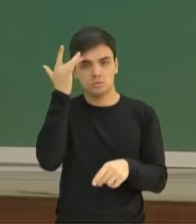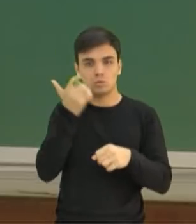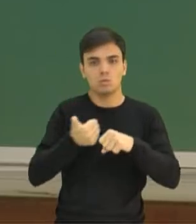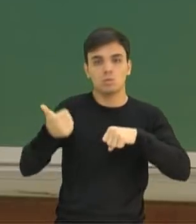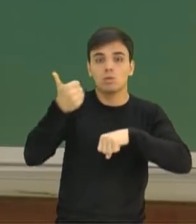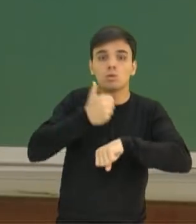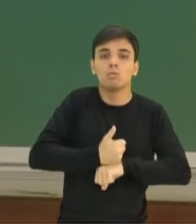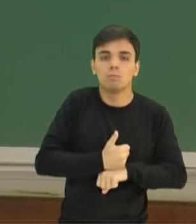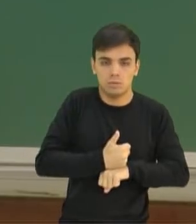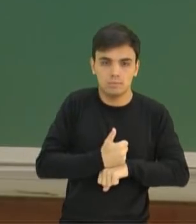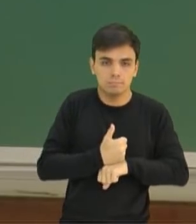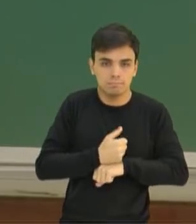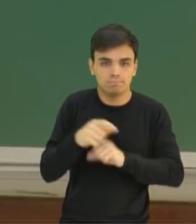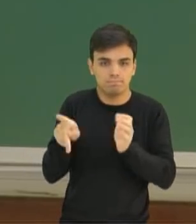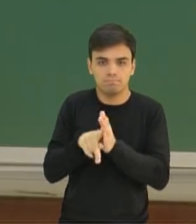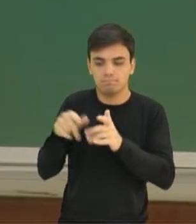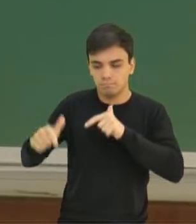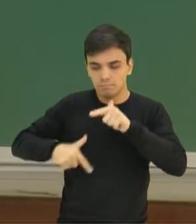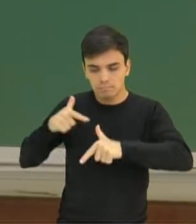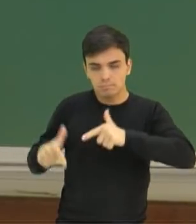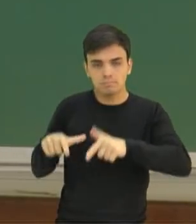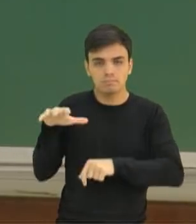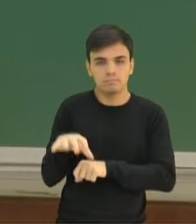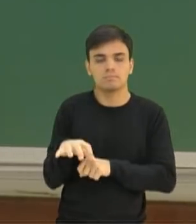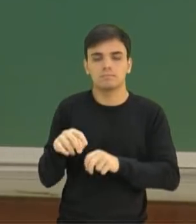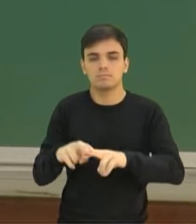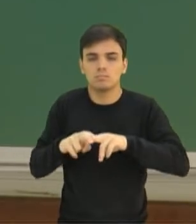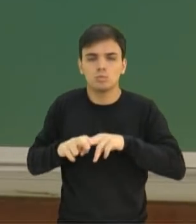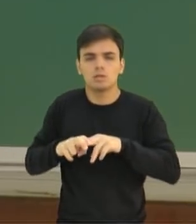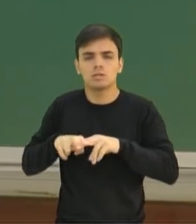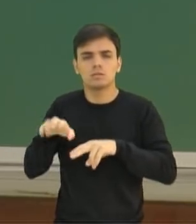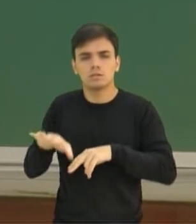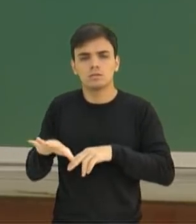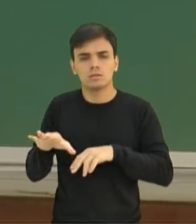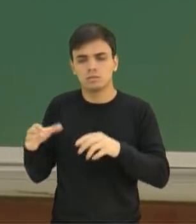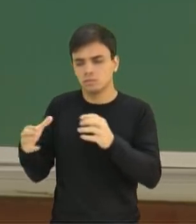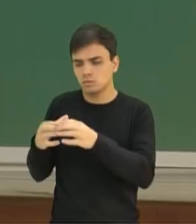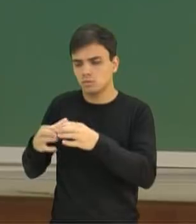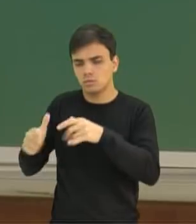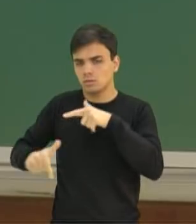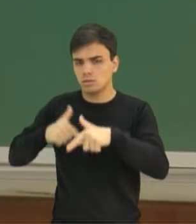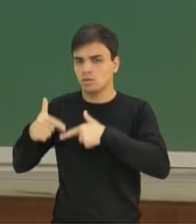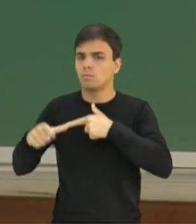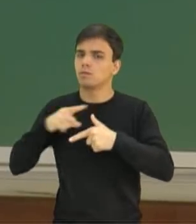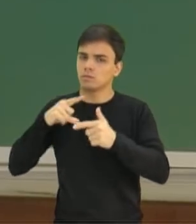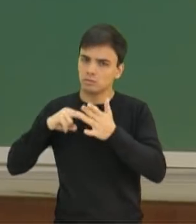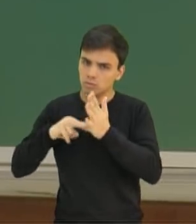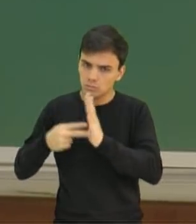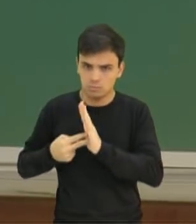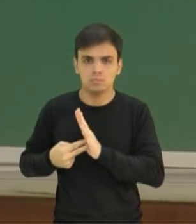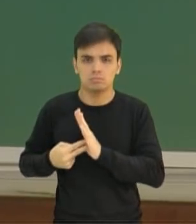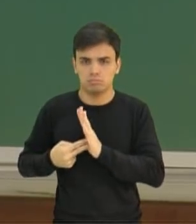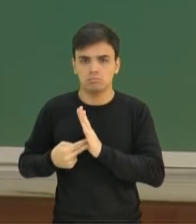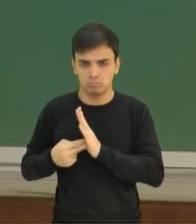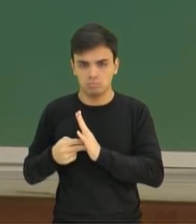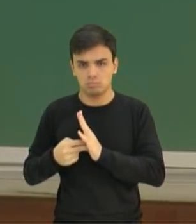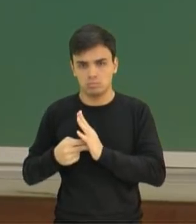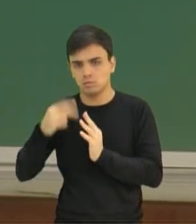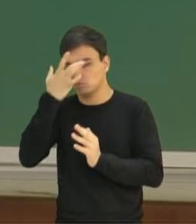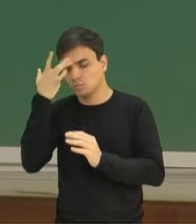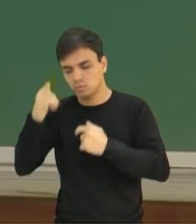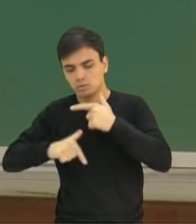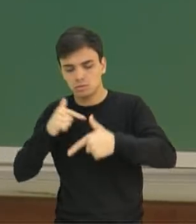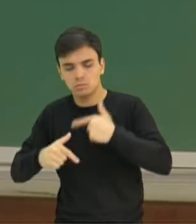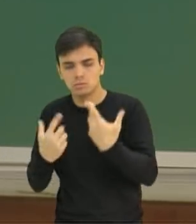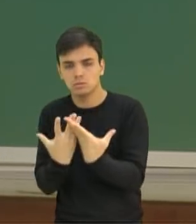ocupadas nessas atividades. Por isso que o setor de serviços ali é bem significativo, as pessoas trabalham, muitas pessoas